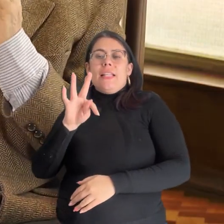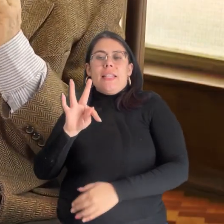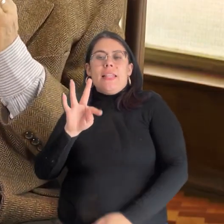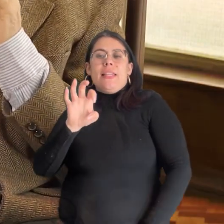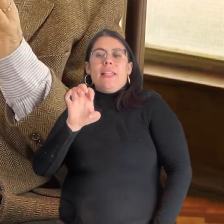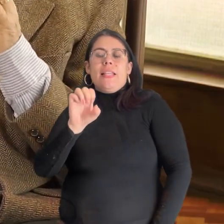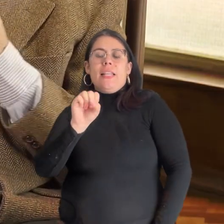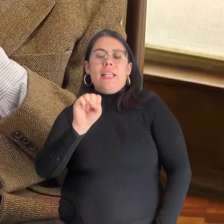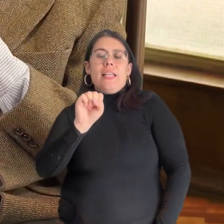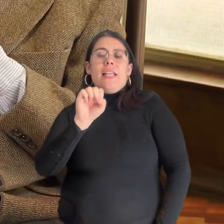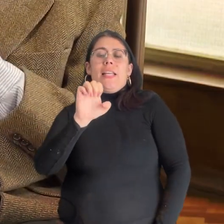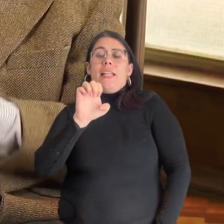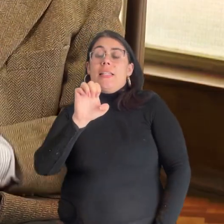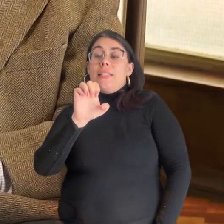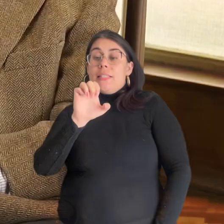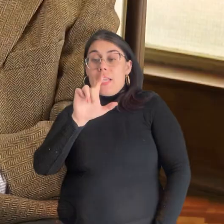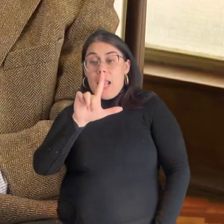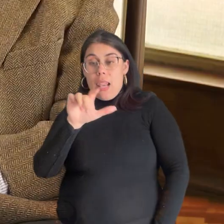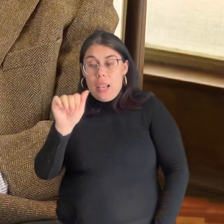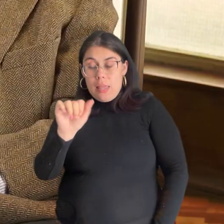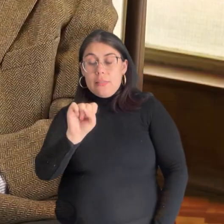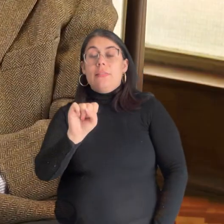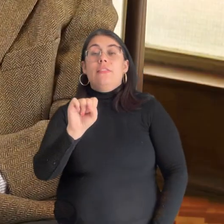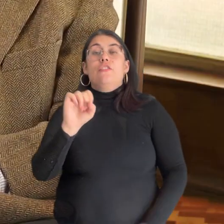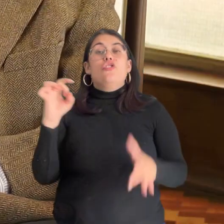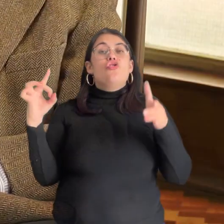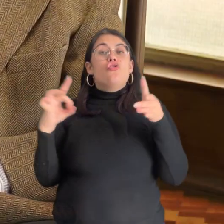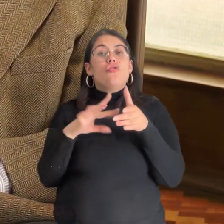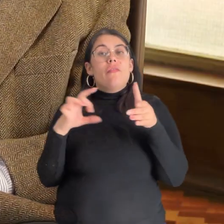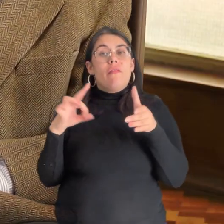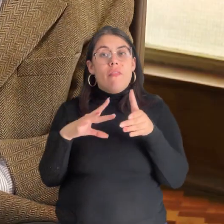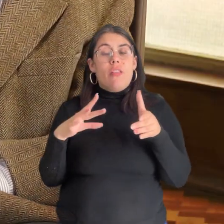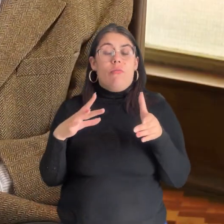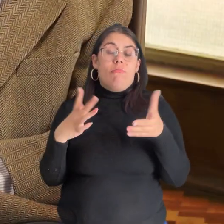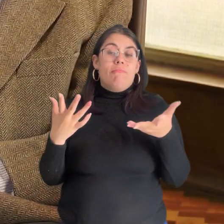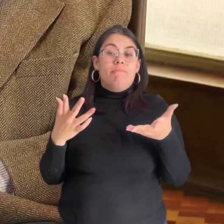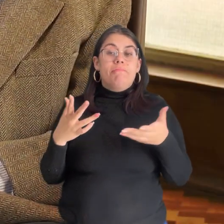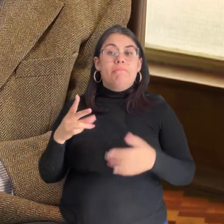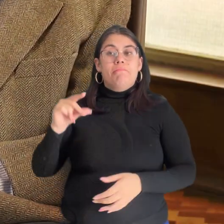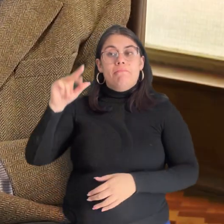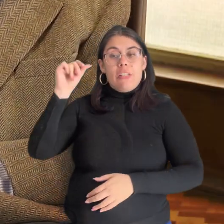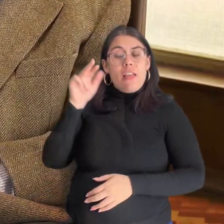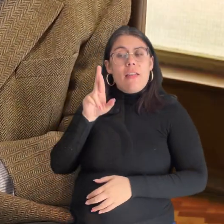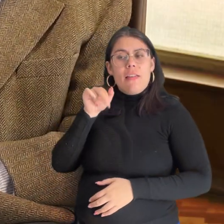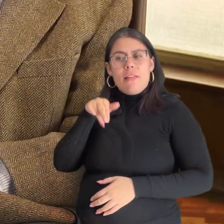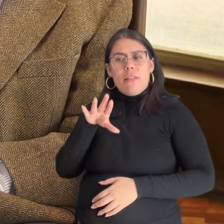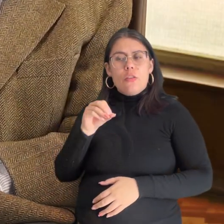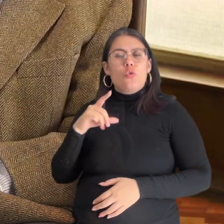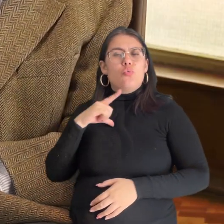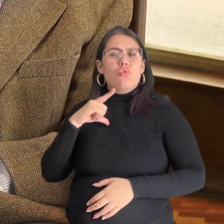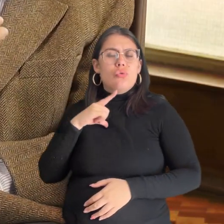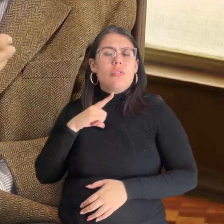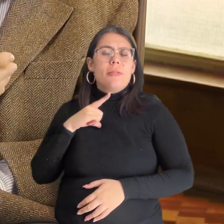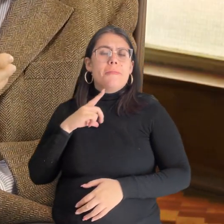Então, são tesselas de vidro. O Dr. Rino tinha, naquela ocasião,